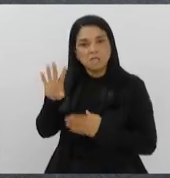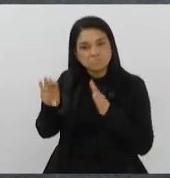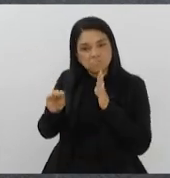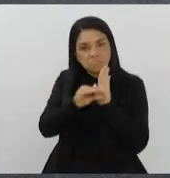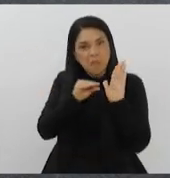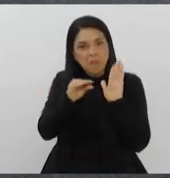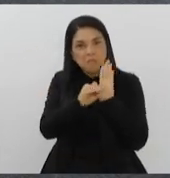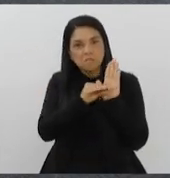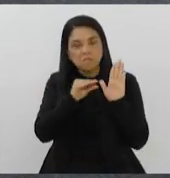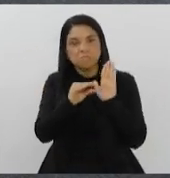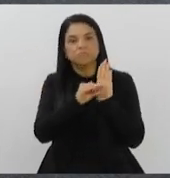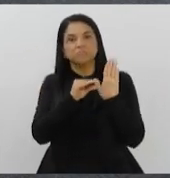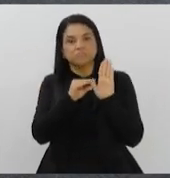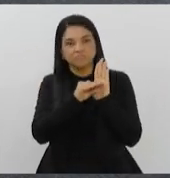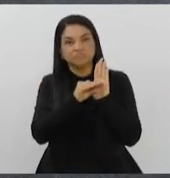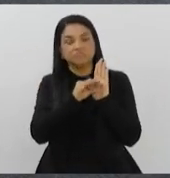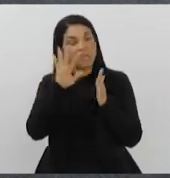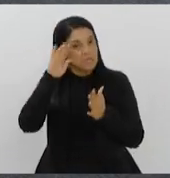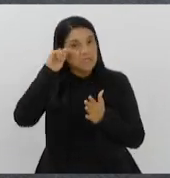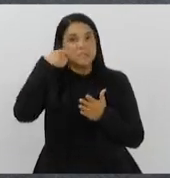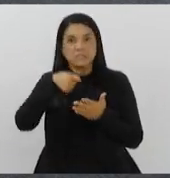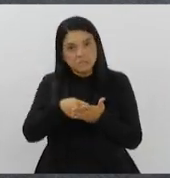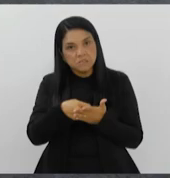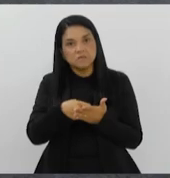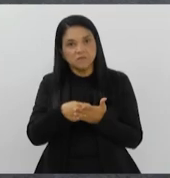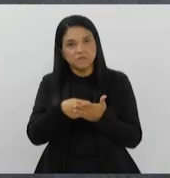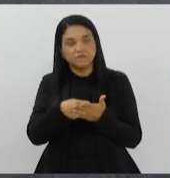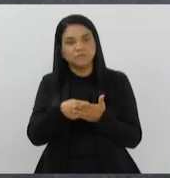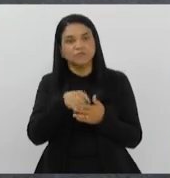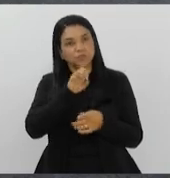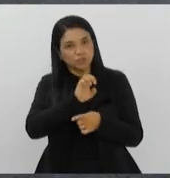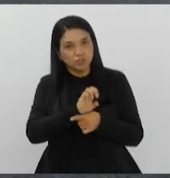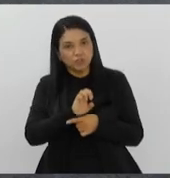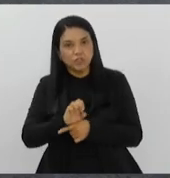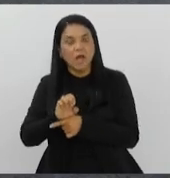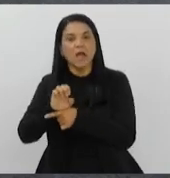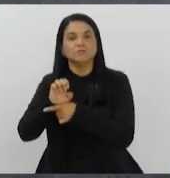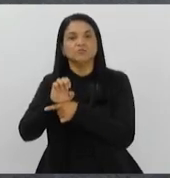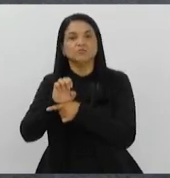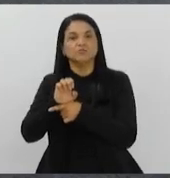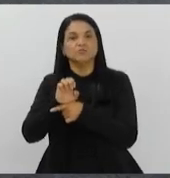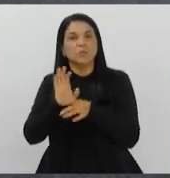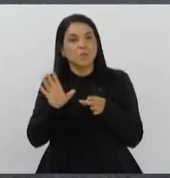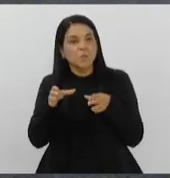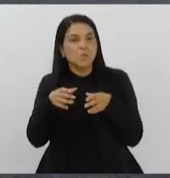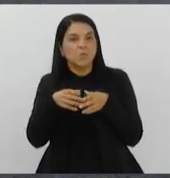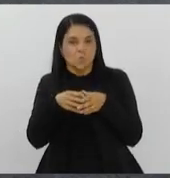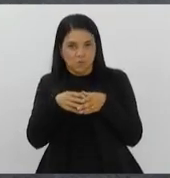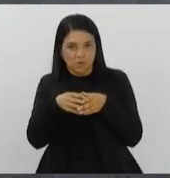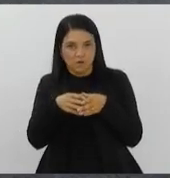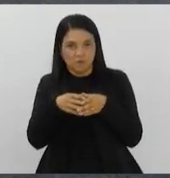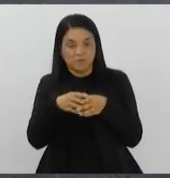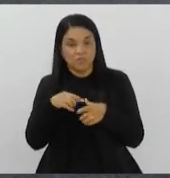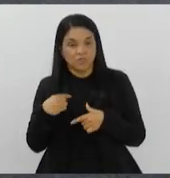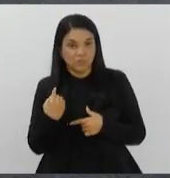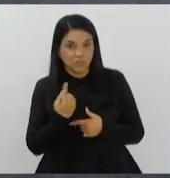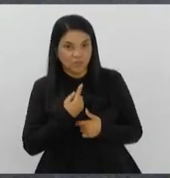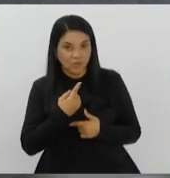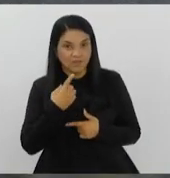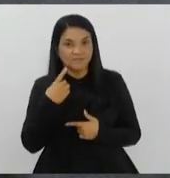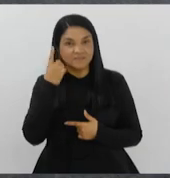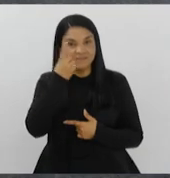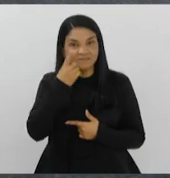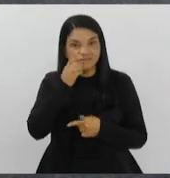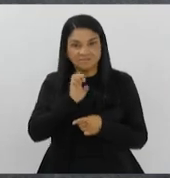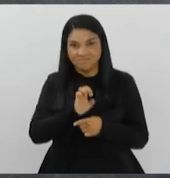emendas e isso é decisivo para os seus estados, para as suas comunidades. E nós, deputados